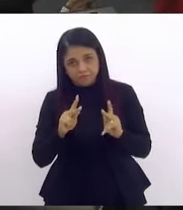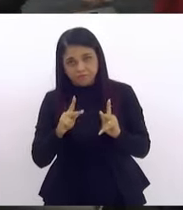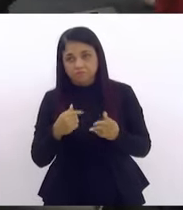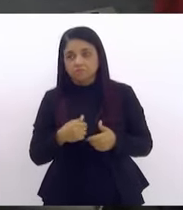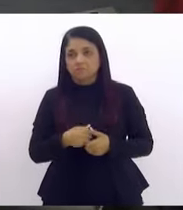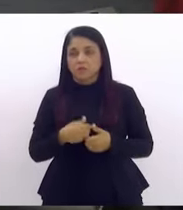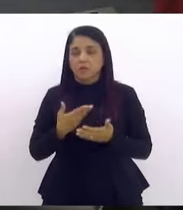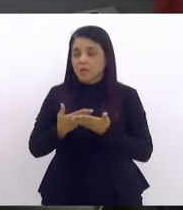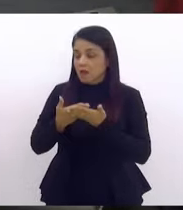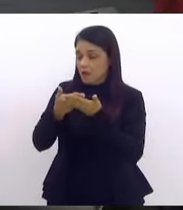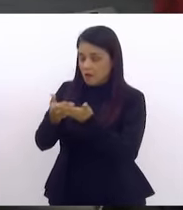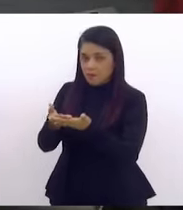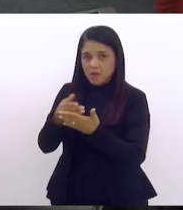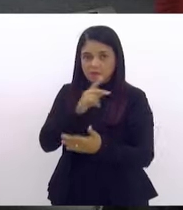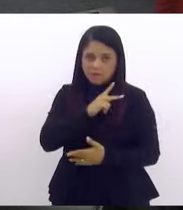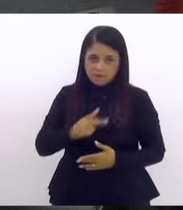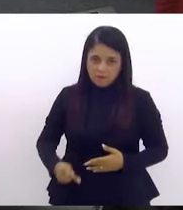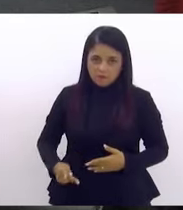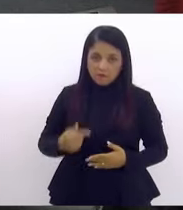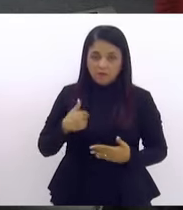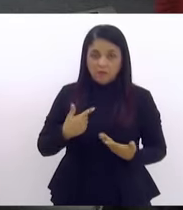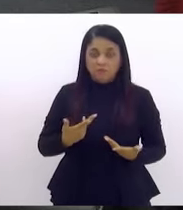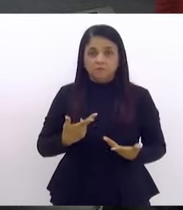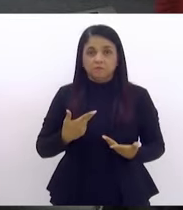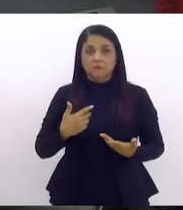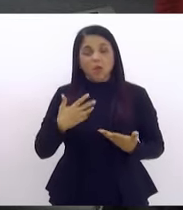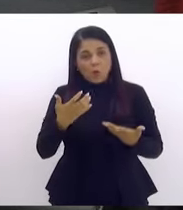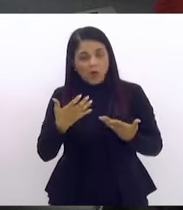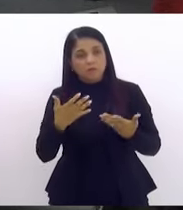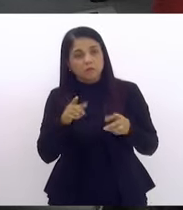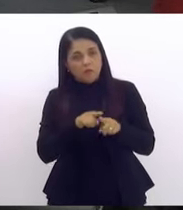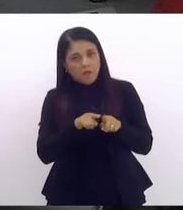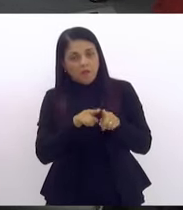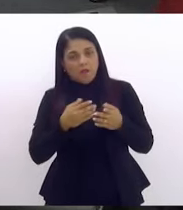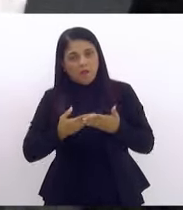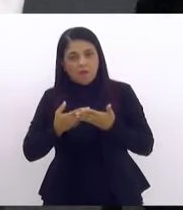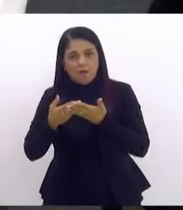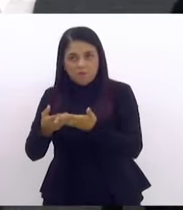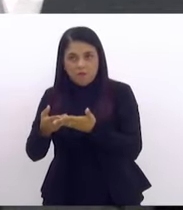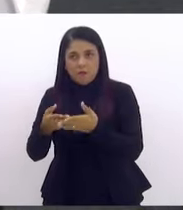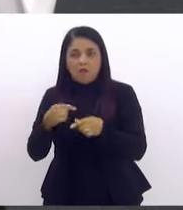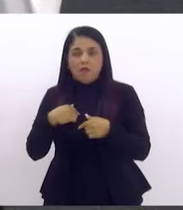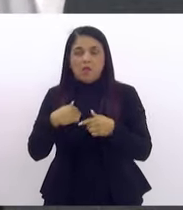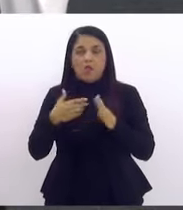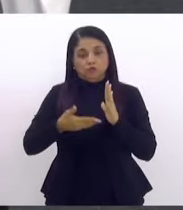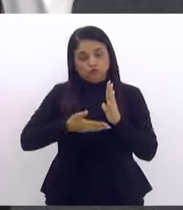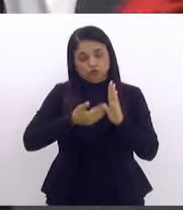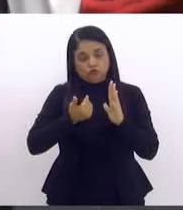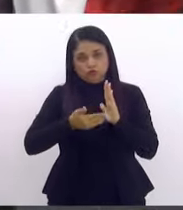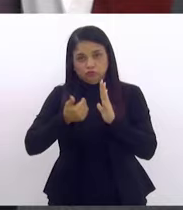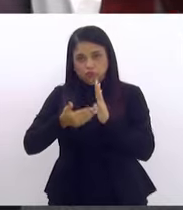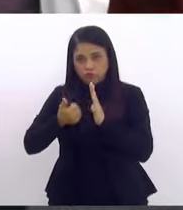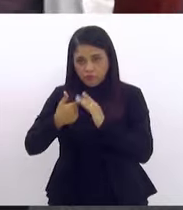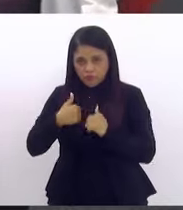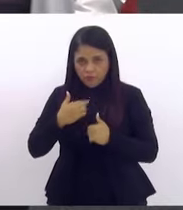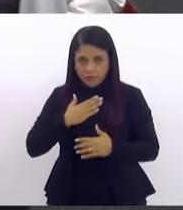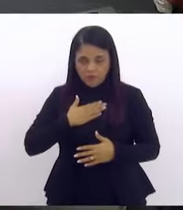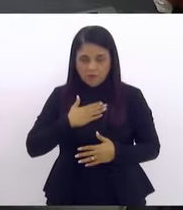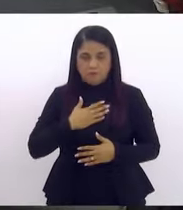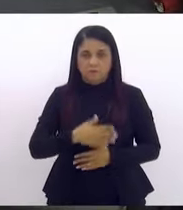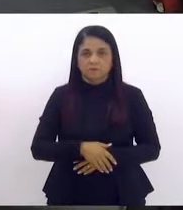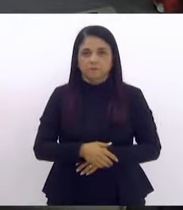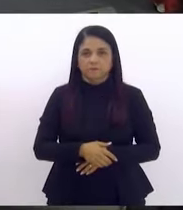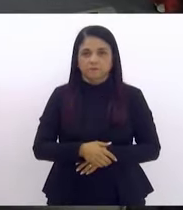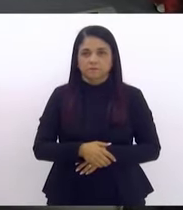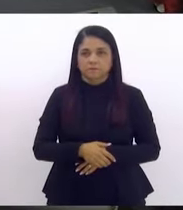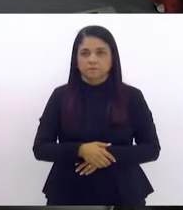Para encaminhar, senhor presidente. Eu queria encaminhar deputado, também, já de antemão, estou retirando os destaques. Perfeito, então. Senhor